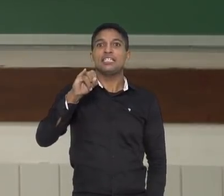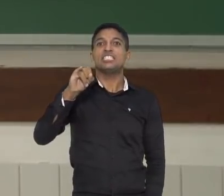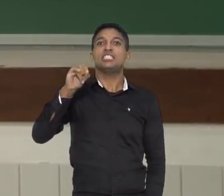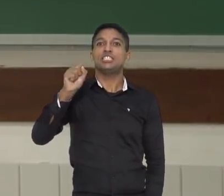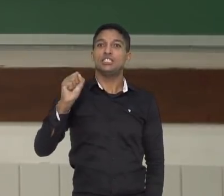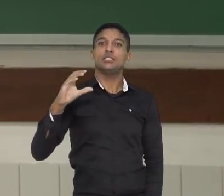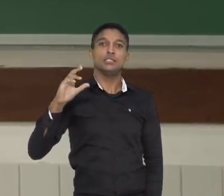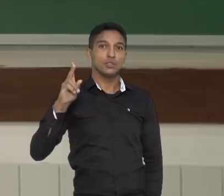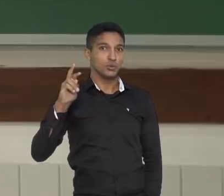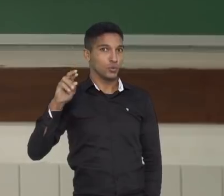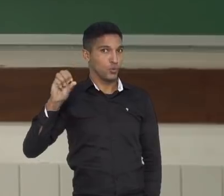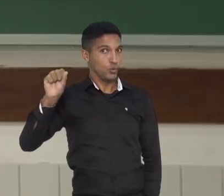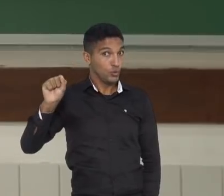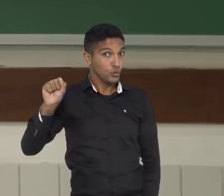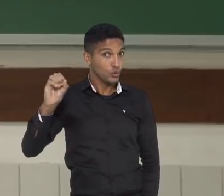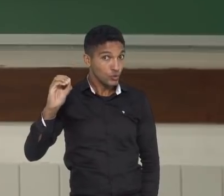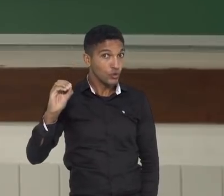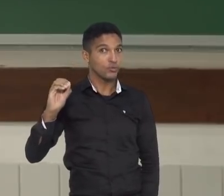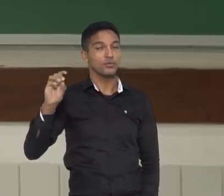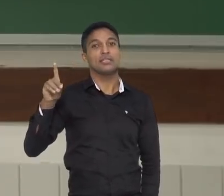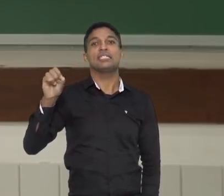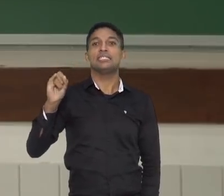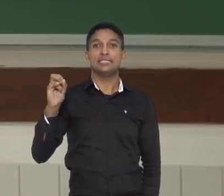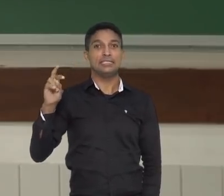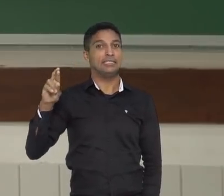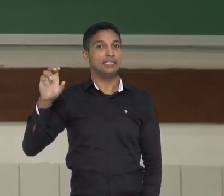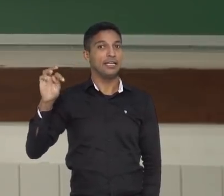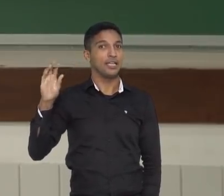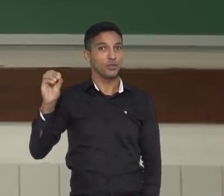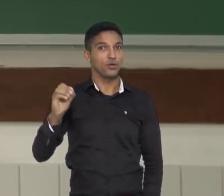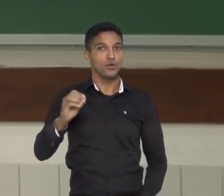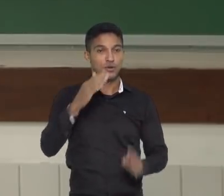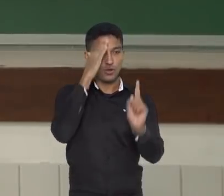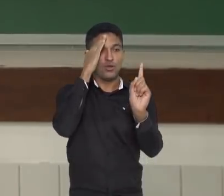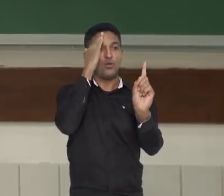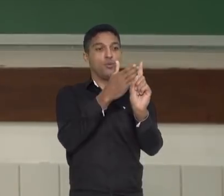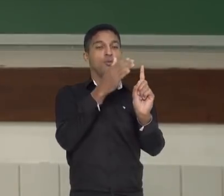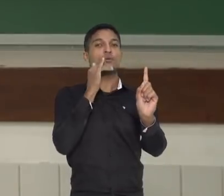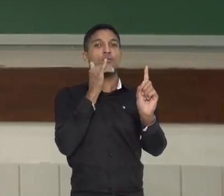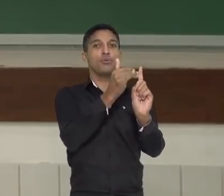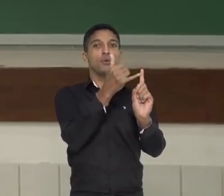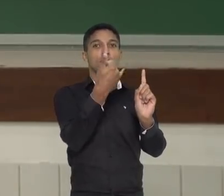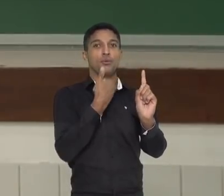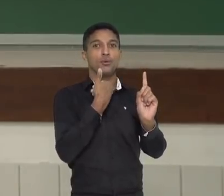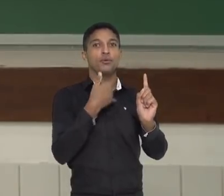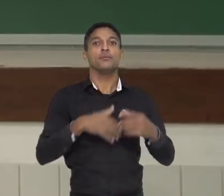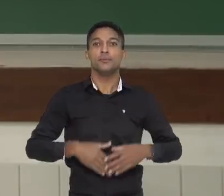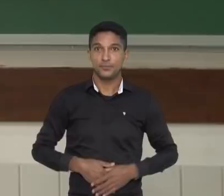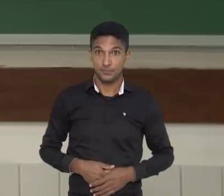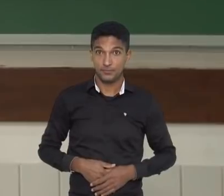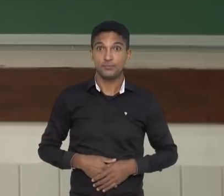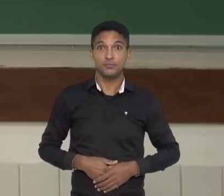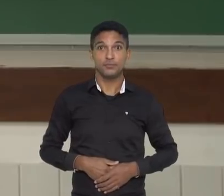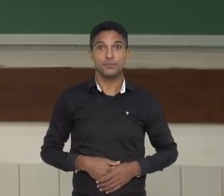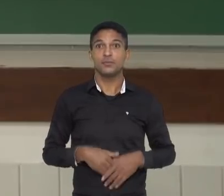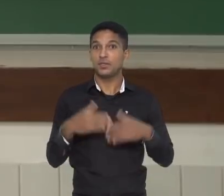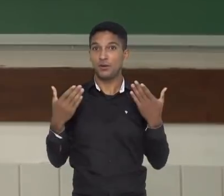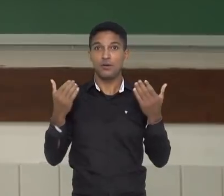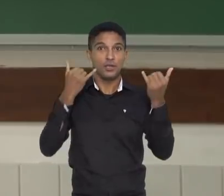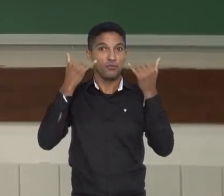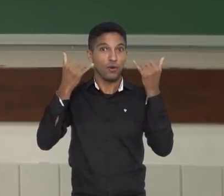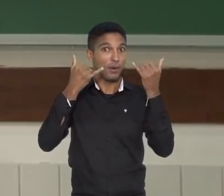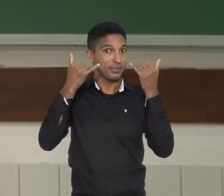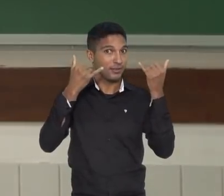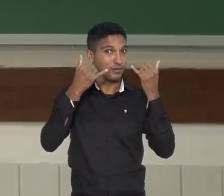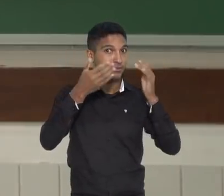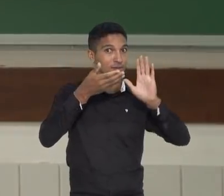e identificar as informações implícitas e explícitas faz parte do processo de